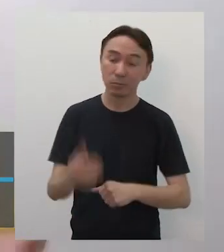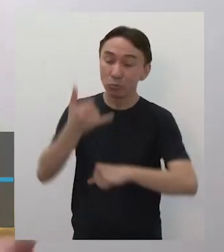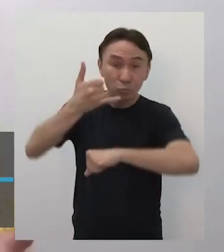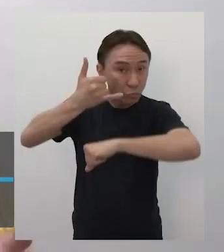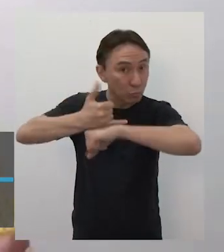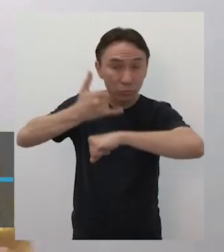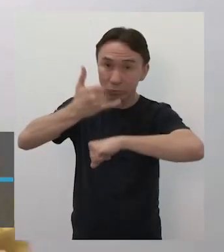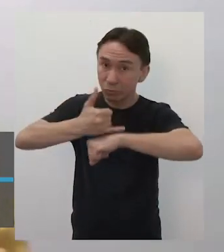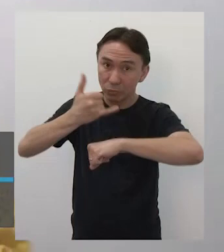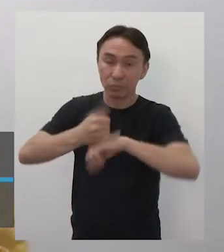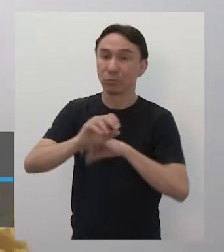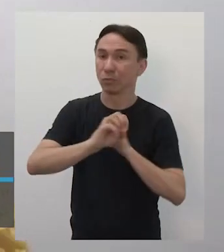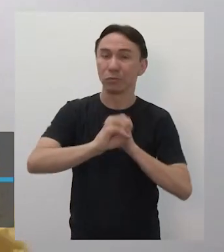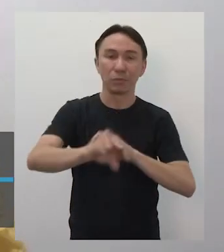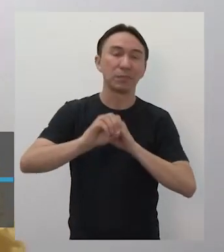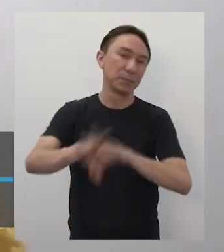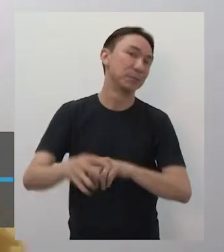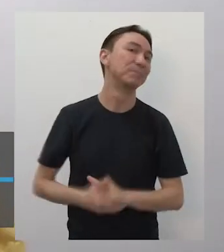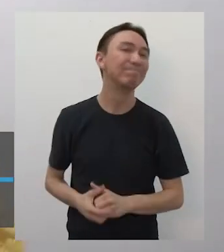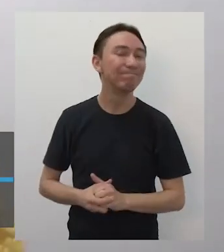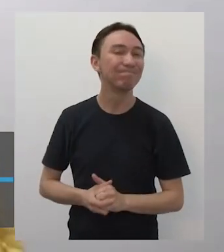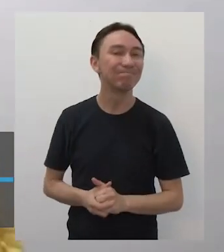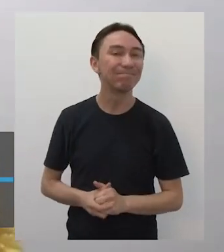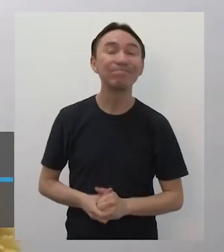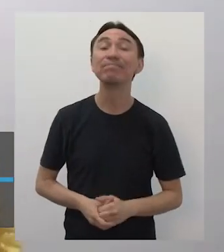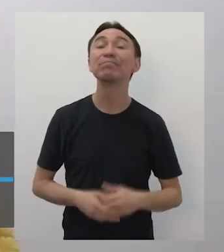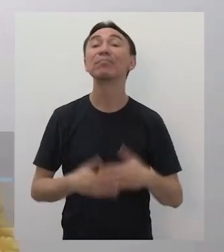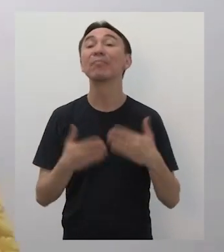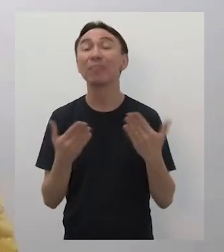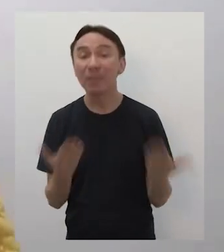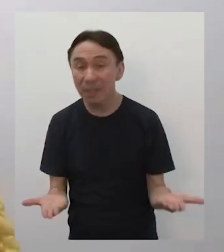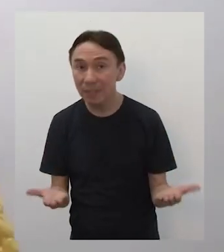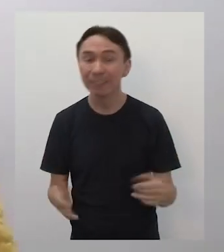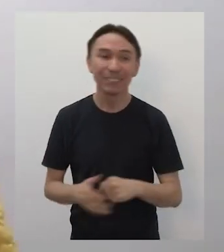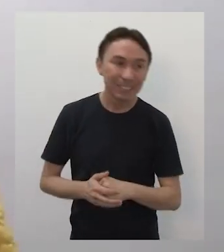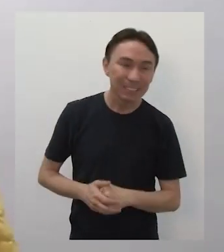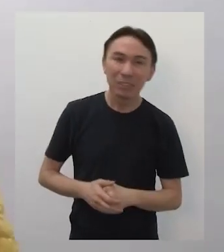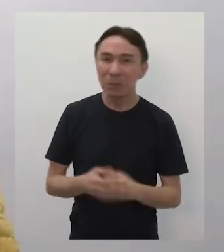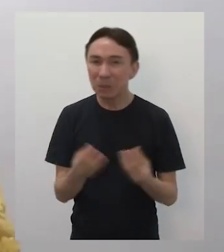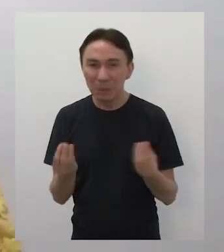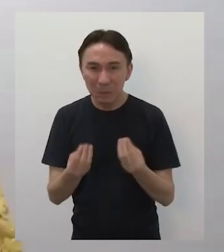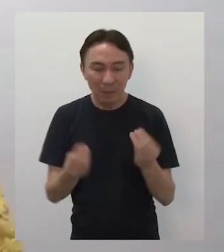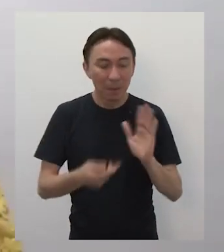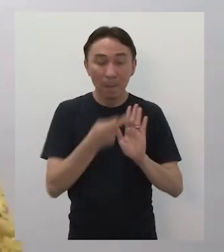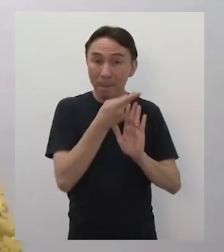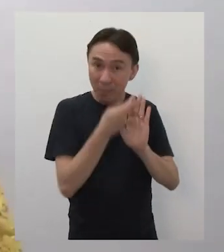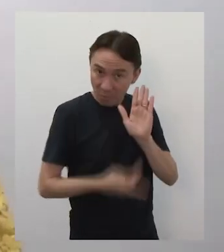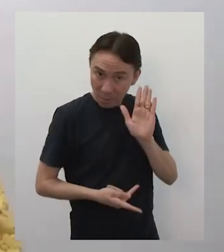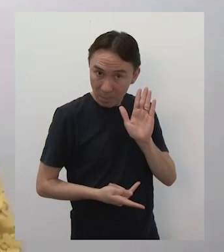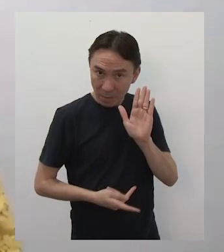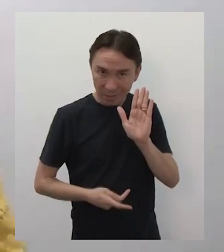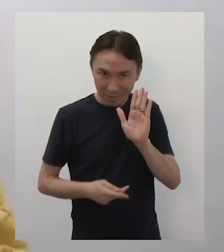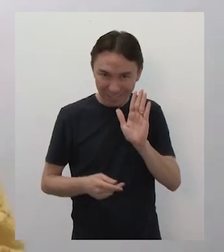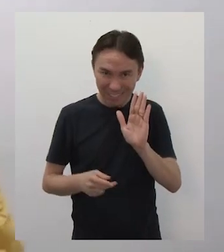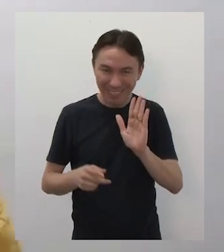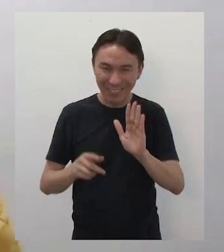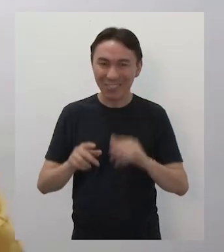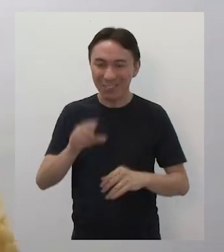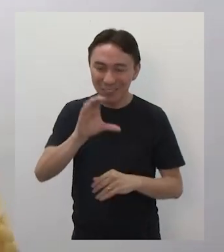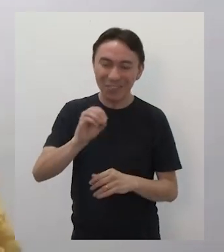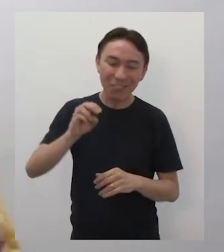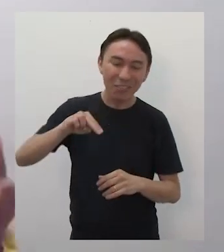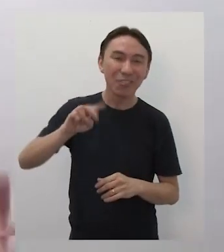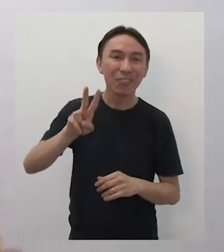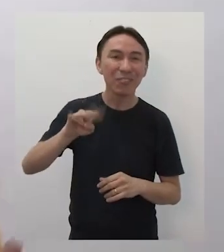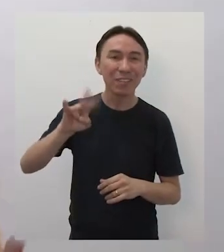e recebi o desafio de ser gestora do programa Conviva. Esse